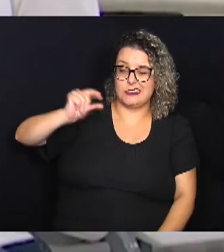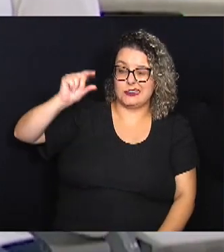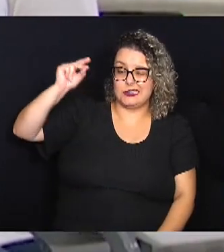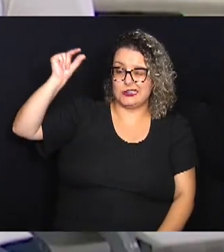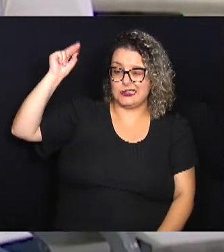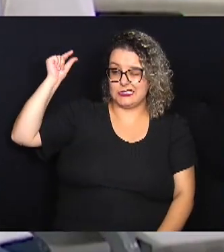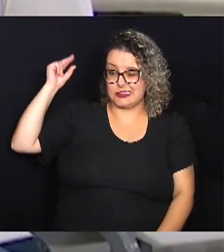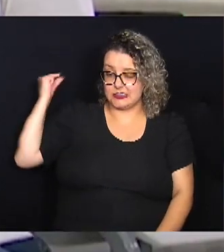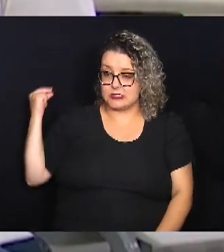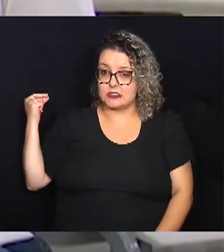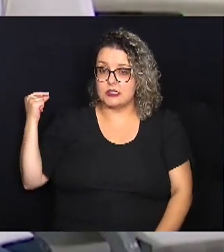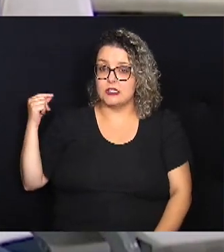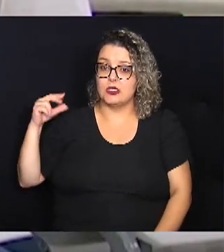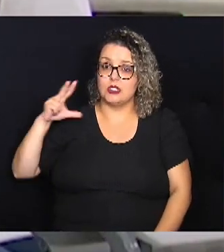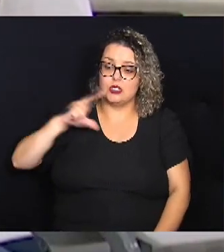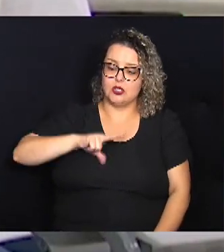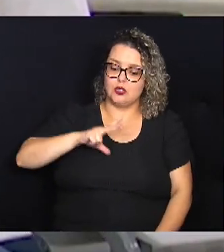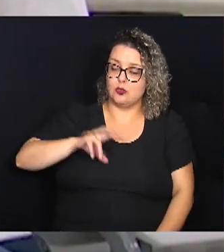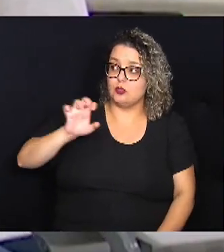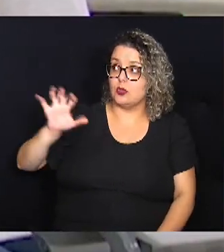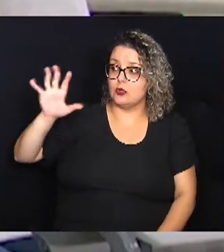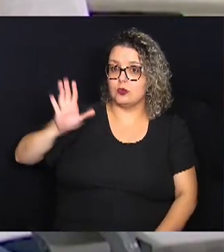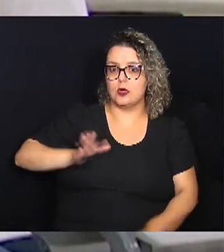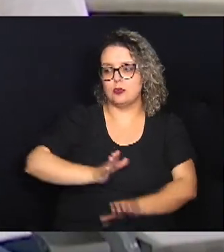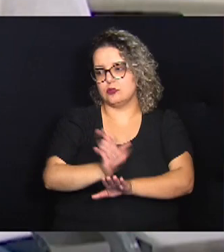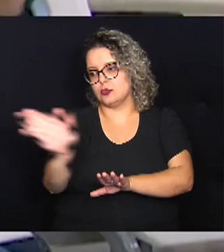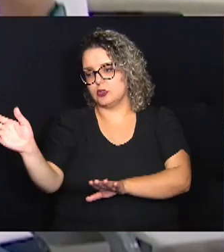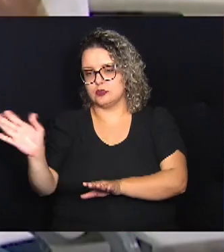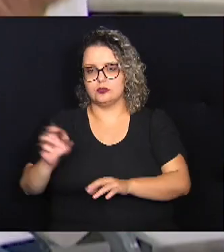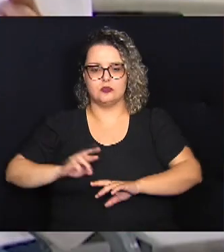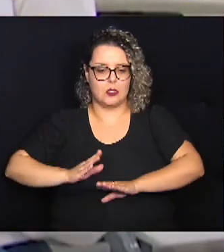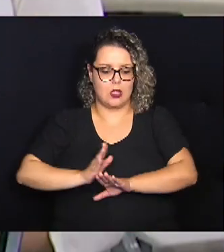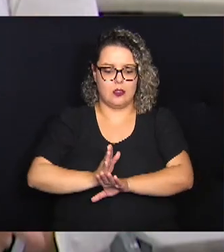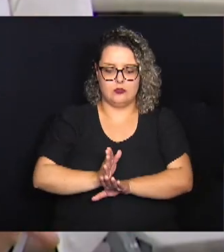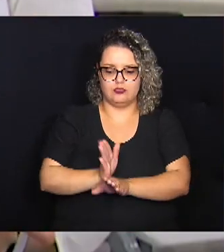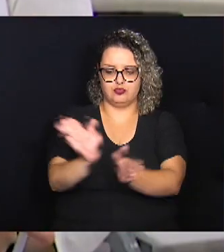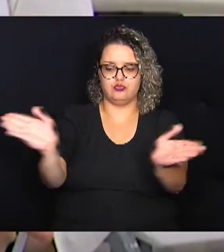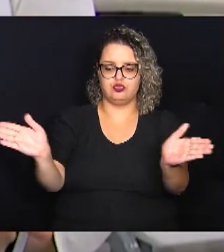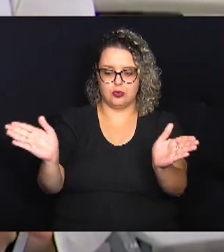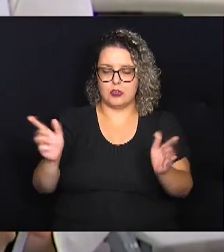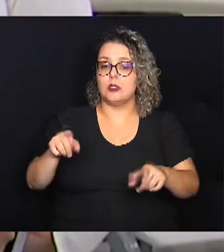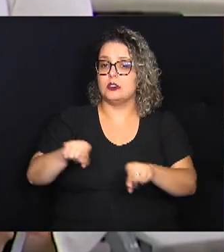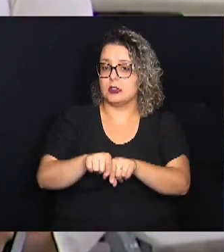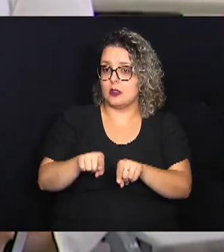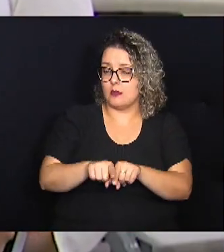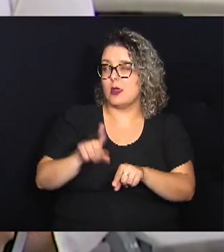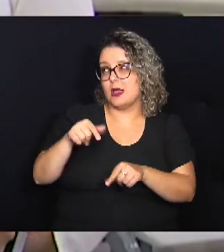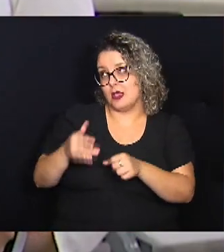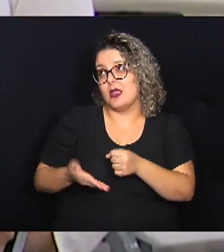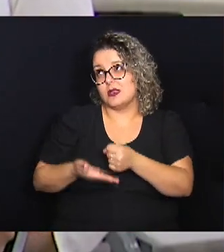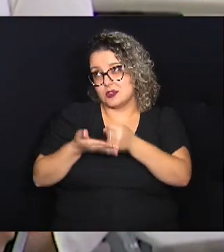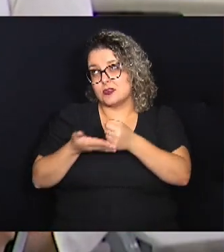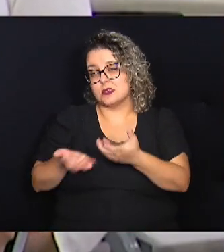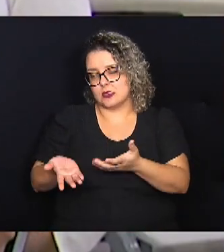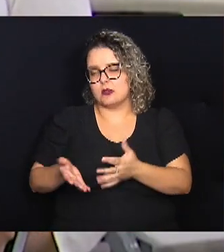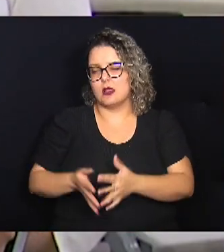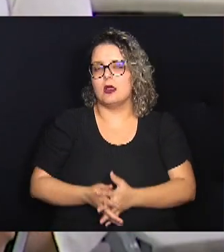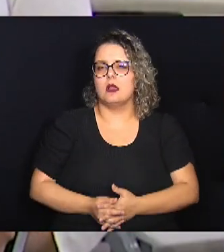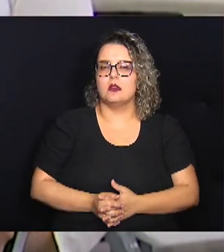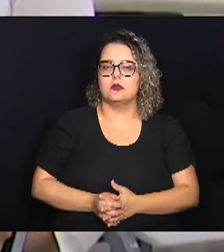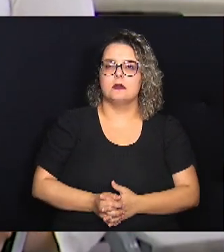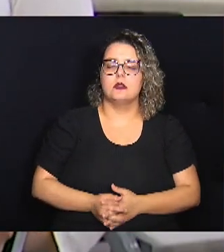o português europeu tomou um rumo diferente do nosso. Então, essa é uma hipótese que também se sustenta, que o